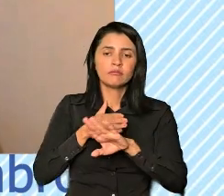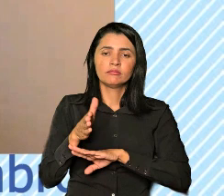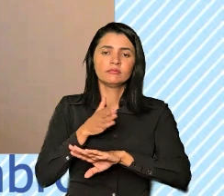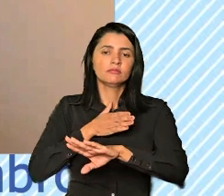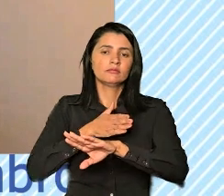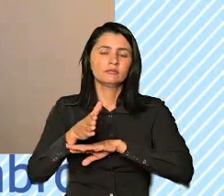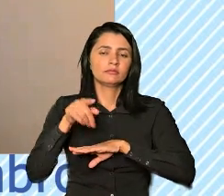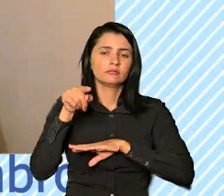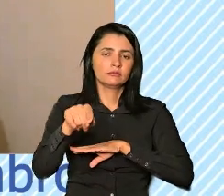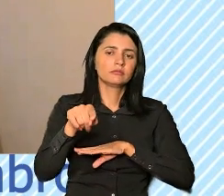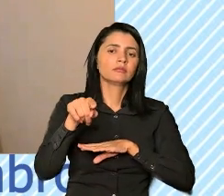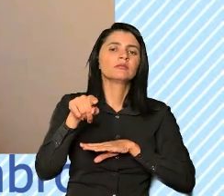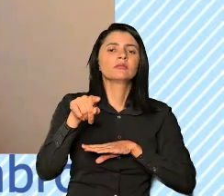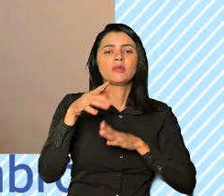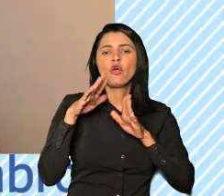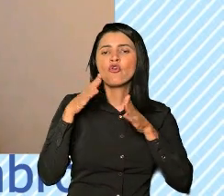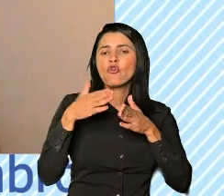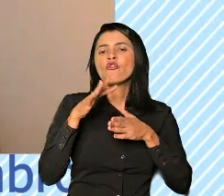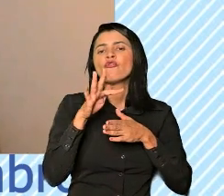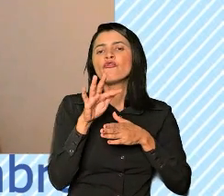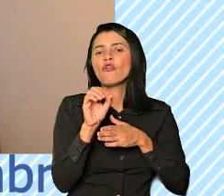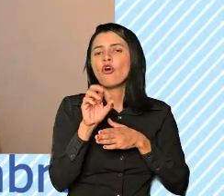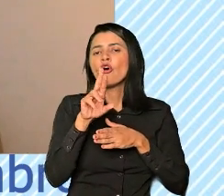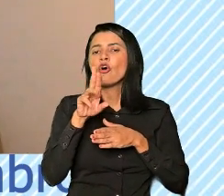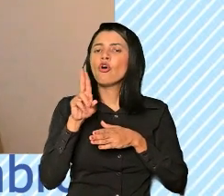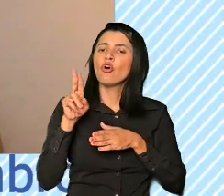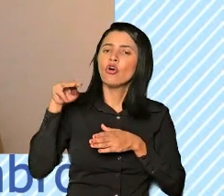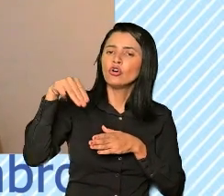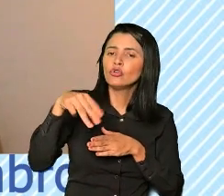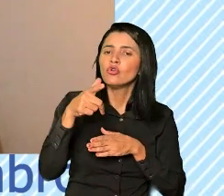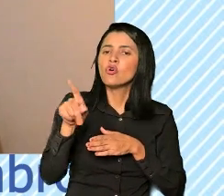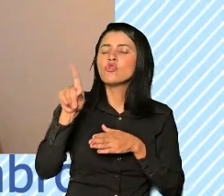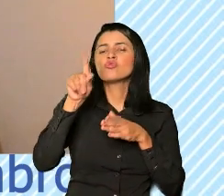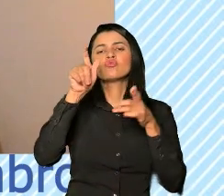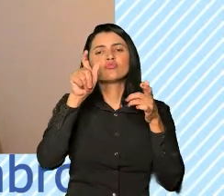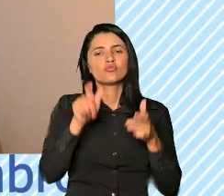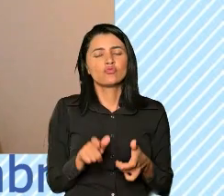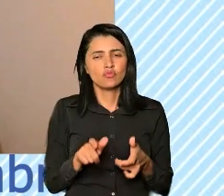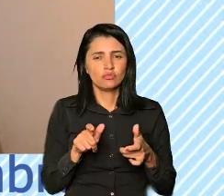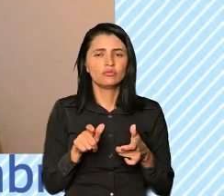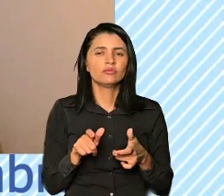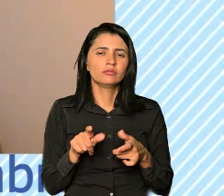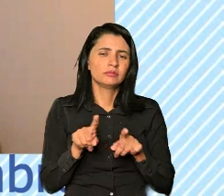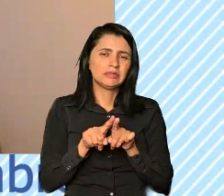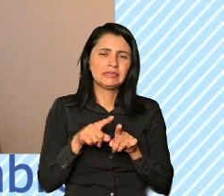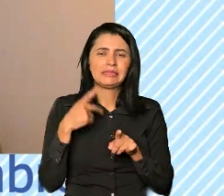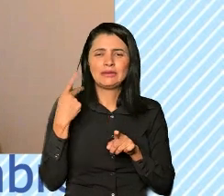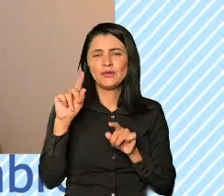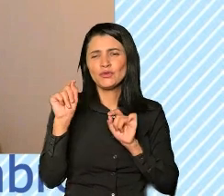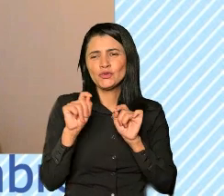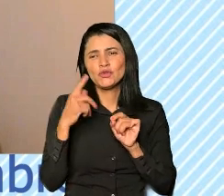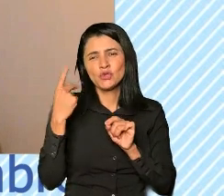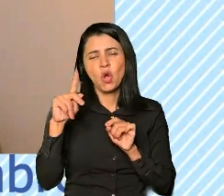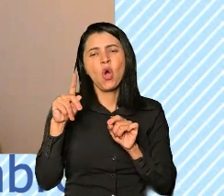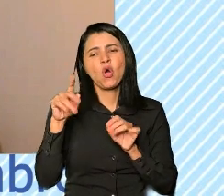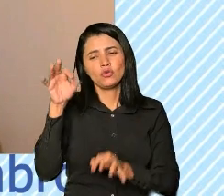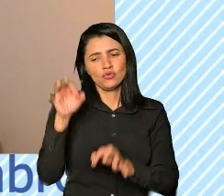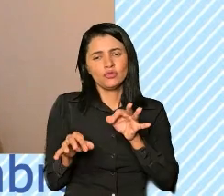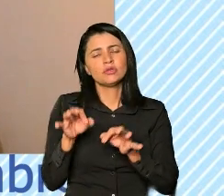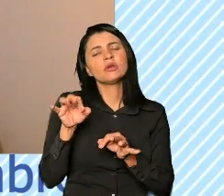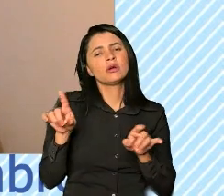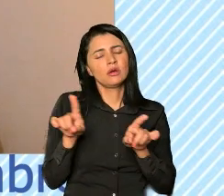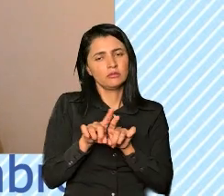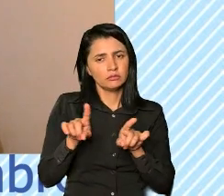frequentar os fóruns e os outros locais, também não só no judiciário, né?